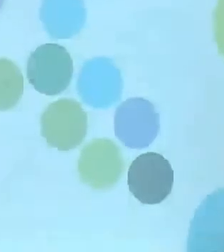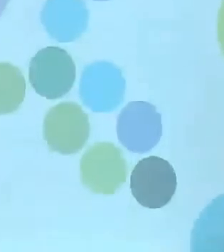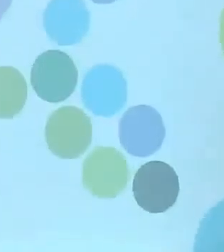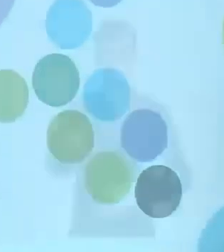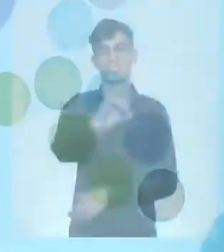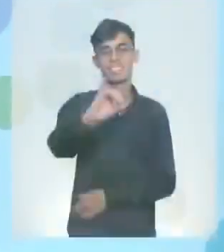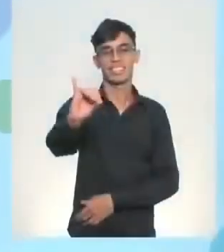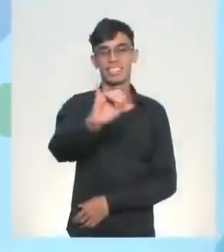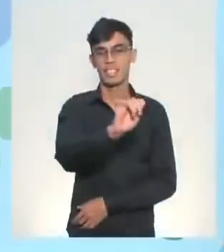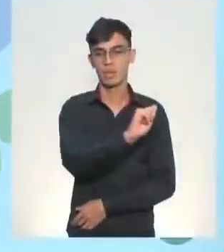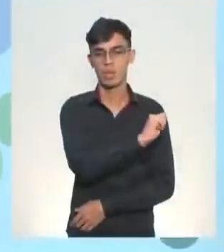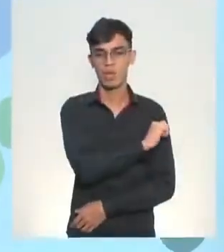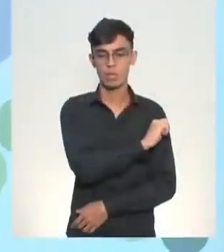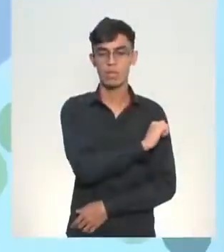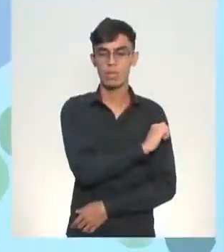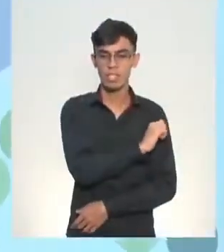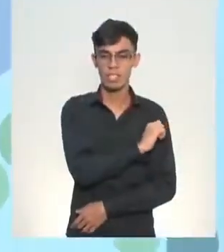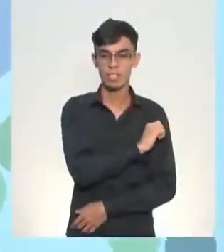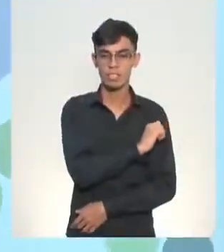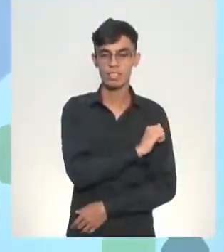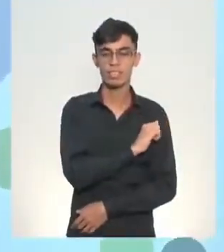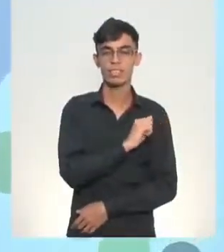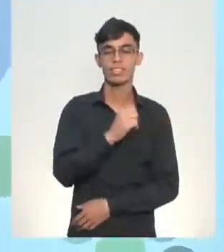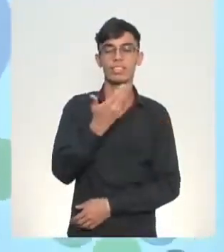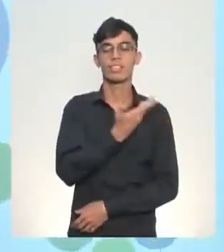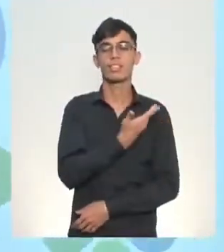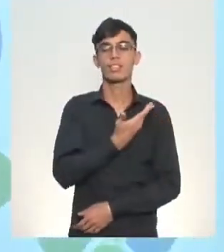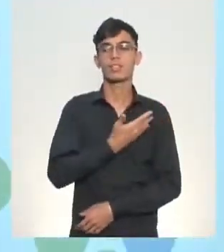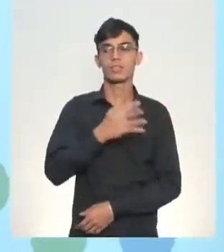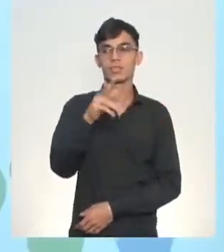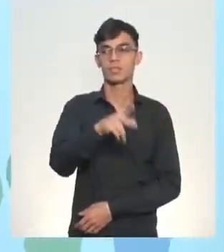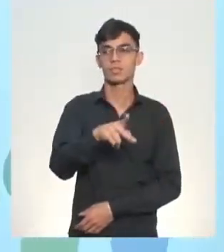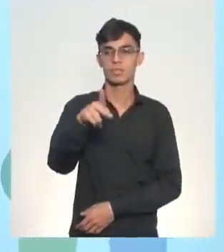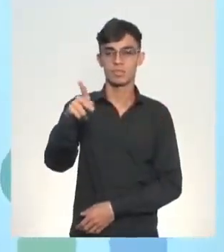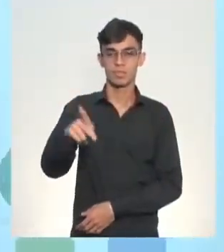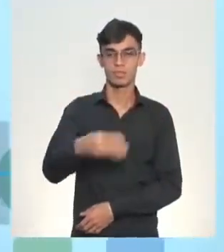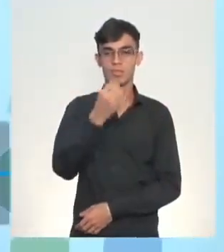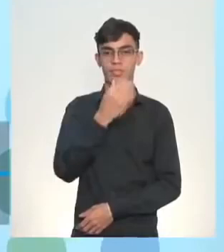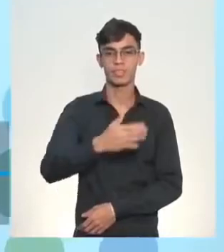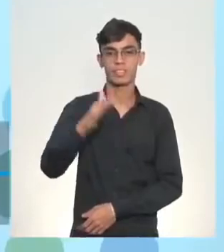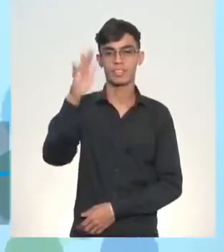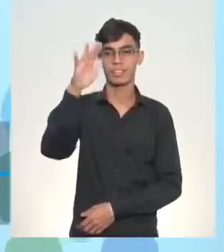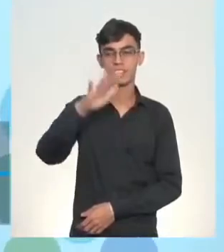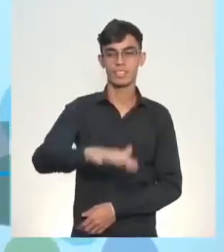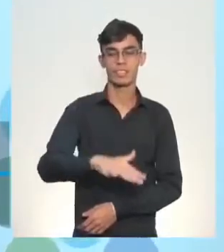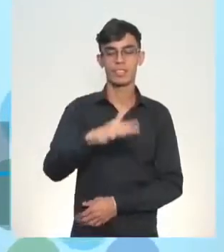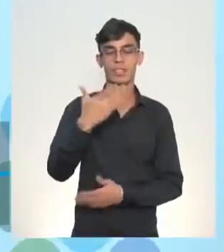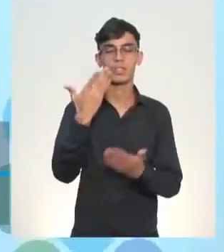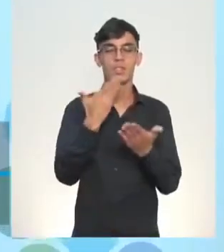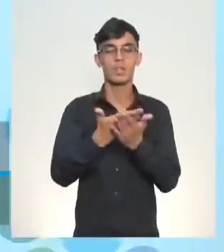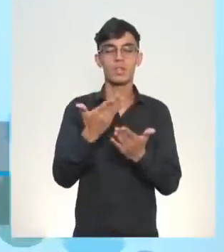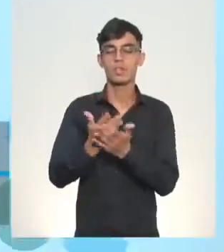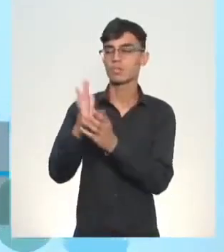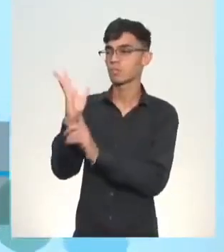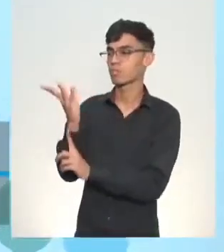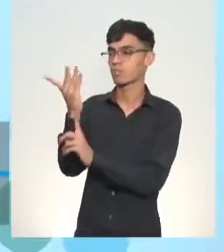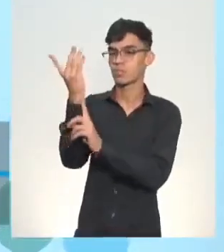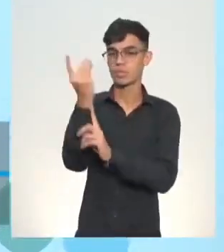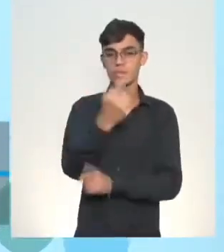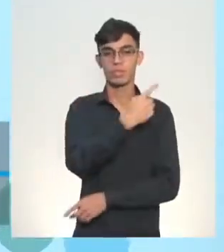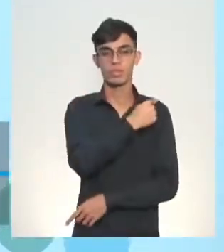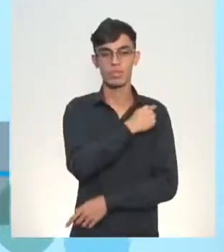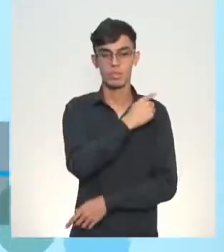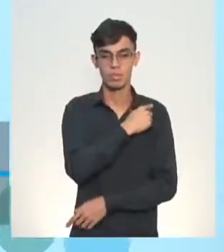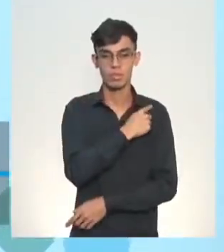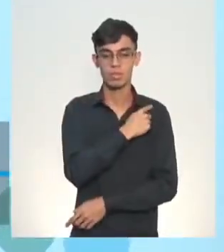Olá, alunos, colegas professores, boa tarde a todos. Esta é uma aula de arte para a primeira série do ensino